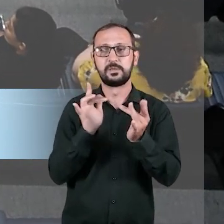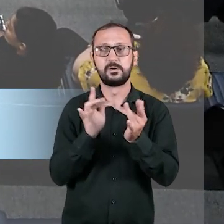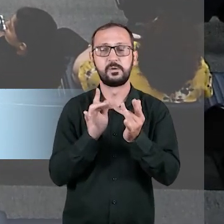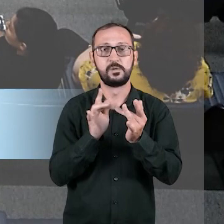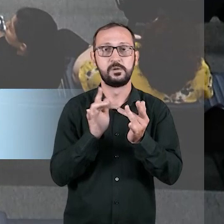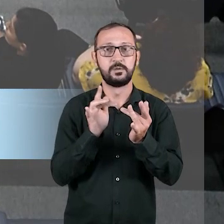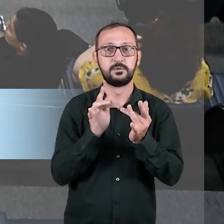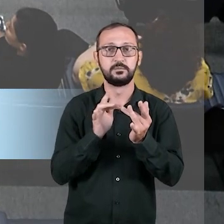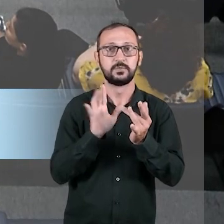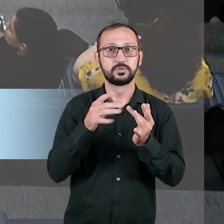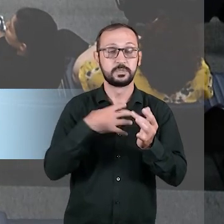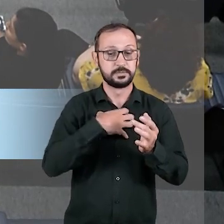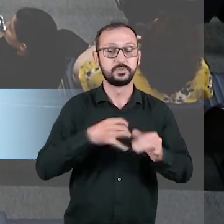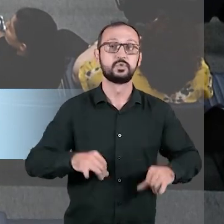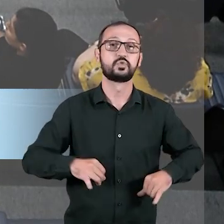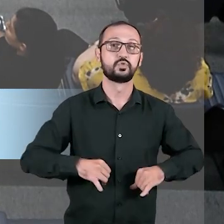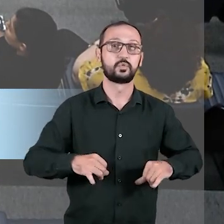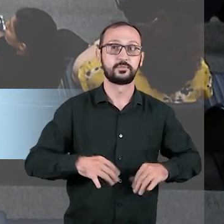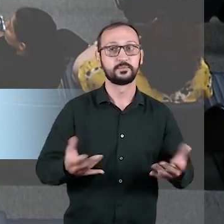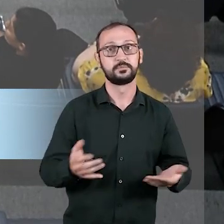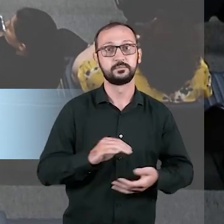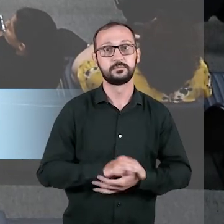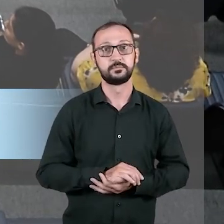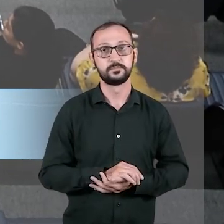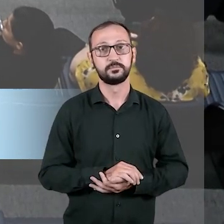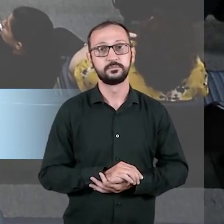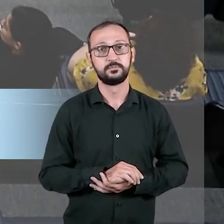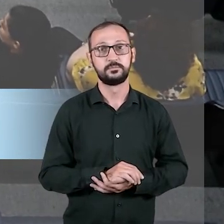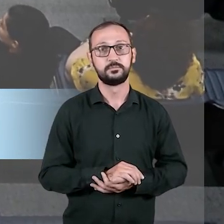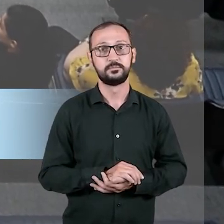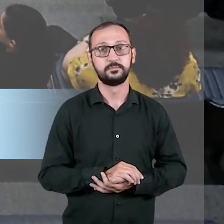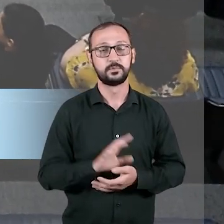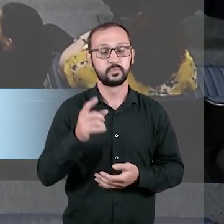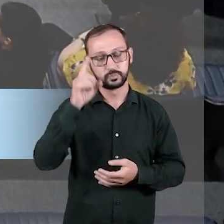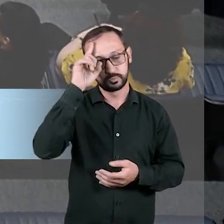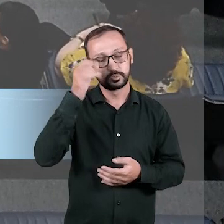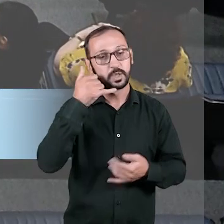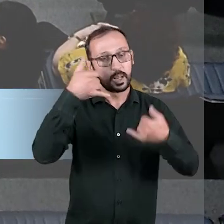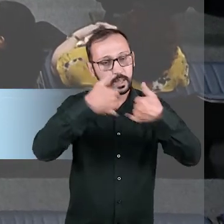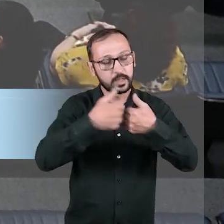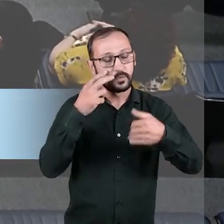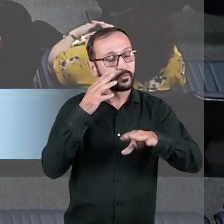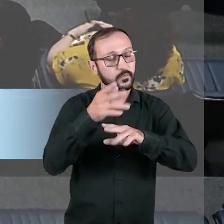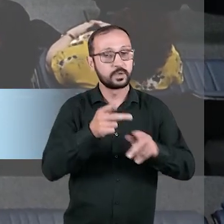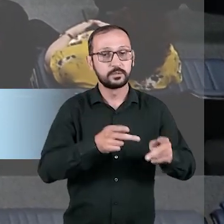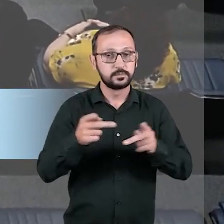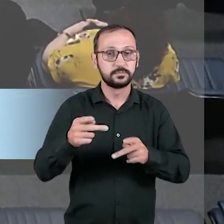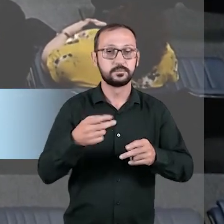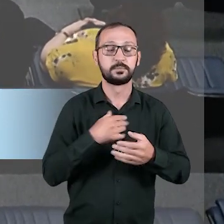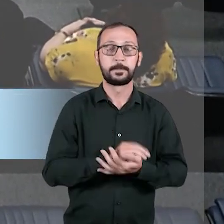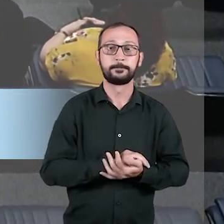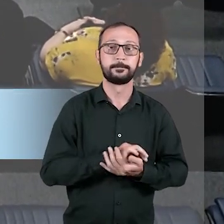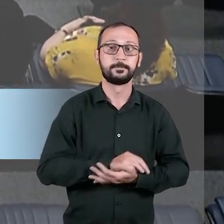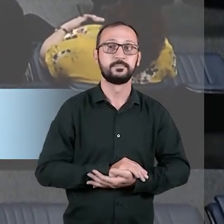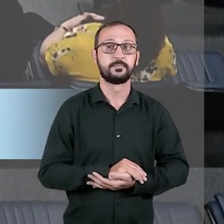né? Muita afinidade, eu já sofro muito, né? Ligo para ela quase todos os dias, vou visitá-la pelo menos umas